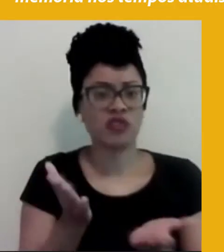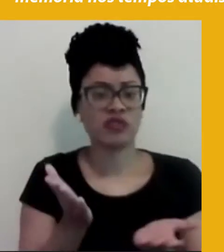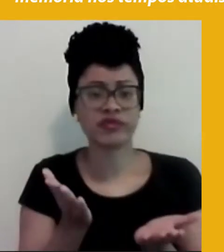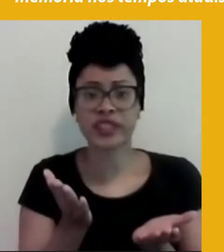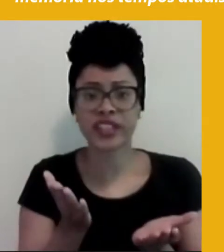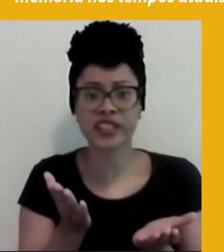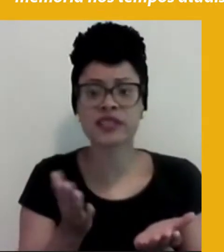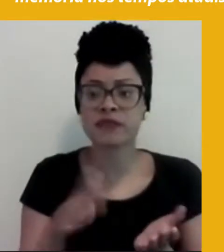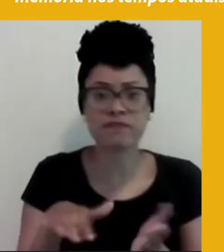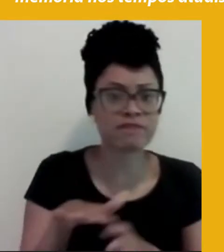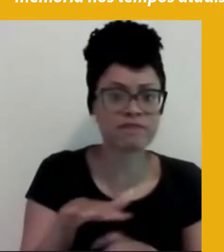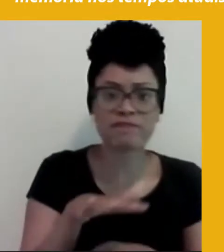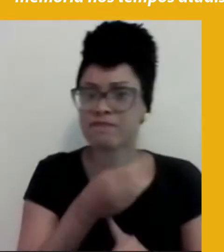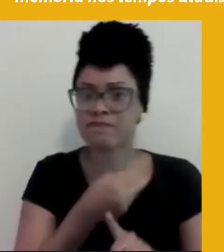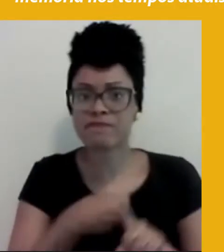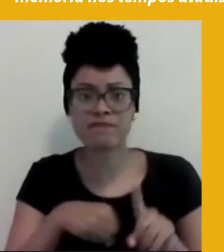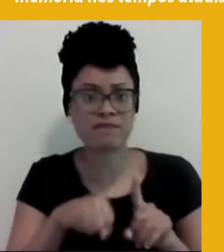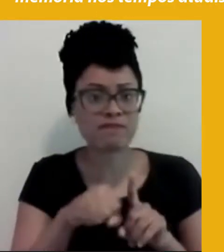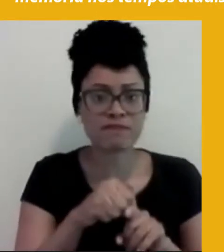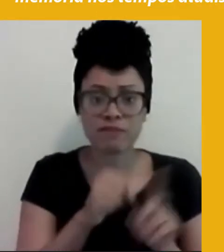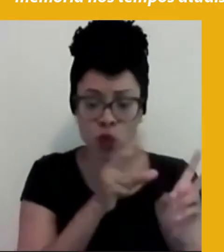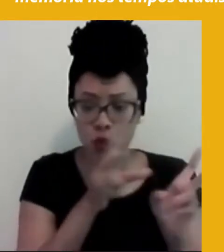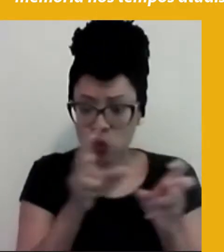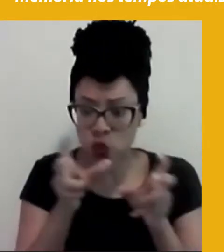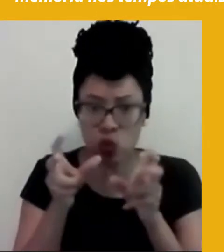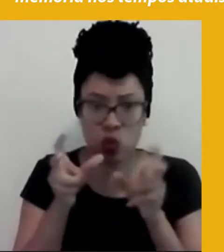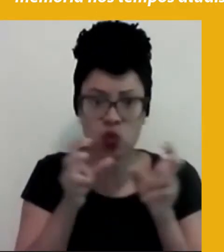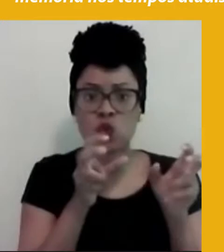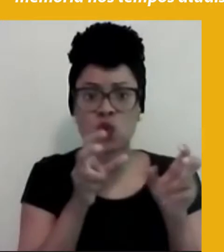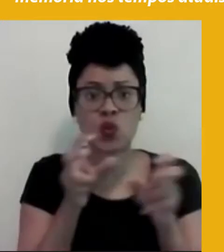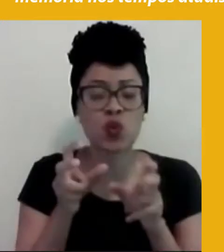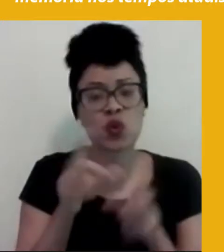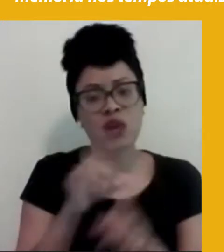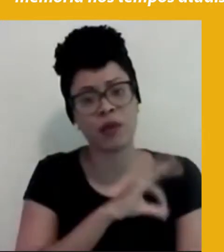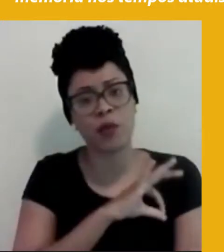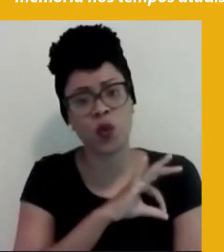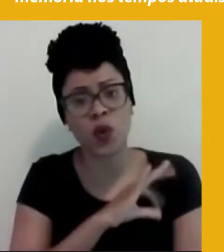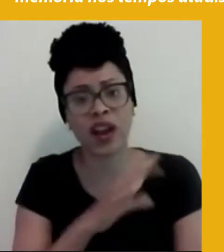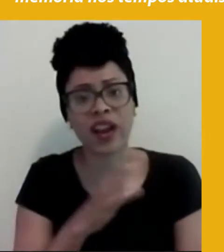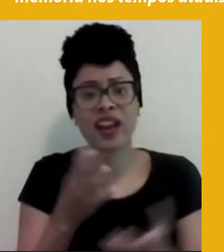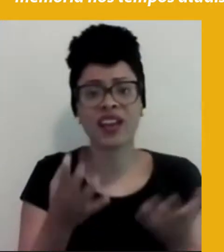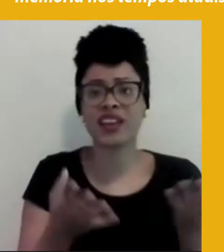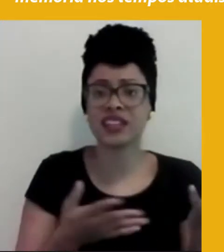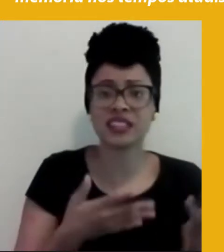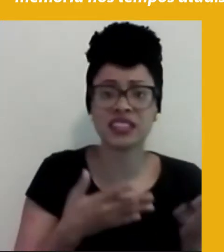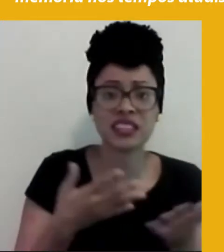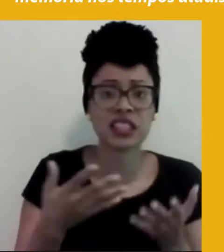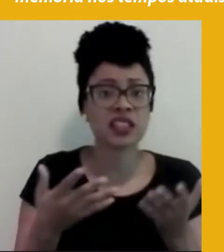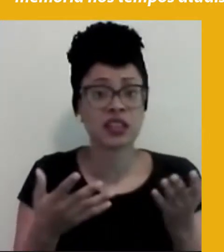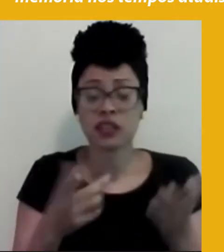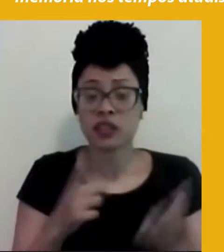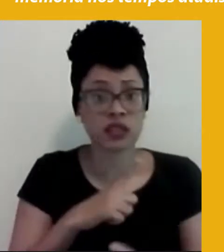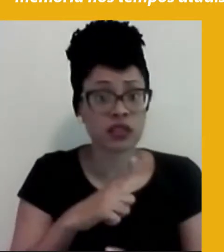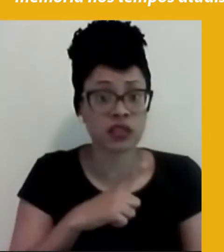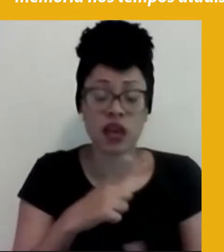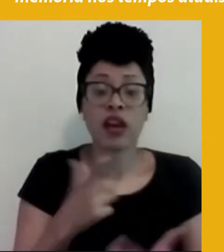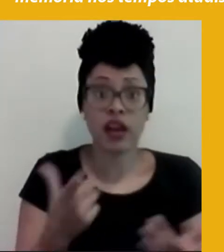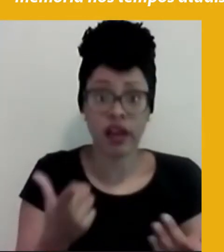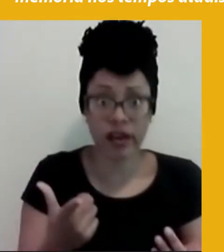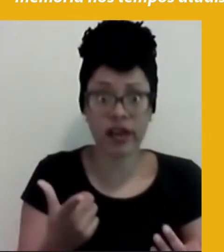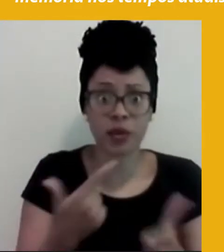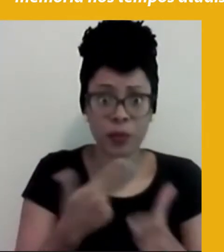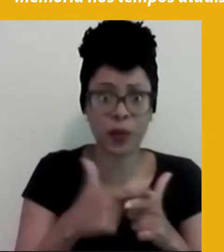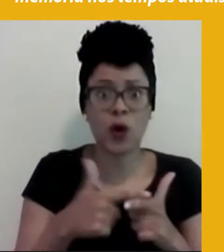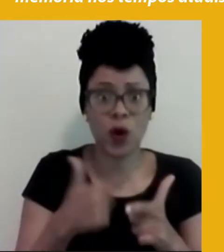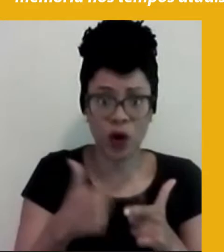perseguição e a necessidade de produzir dinheiro mesmo na infância para o consumo básico da família. Essa situação que é o Brasil, desde que o Brasil